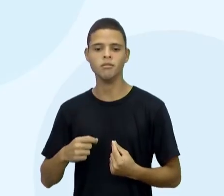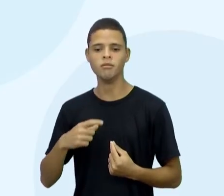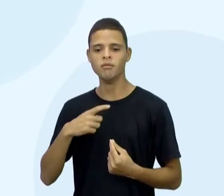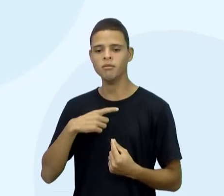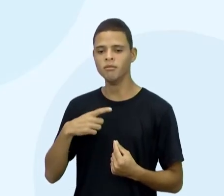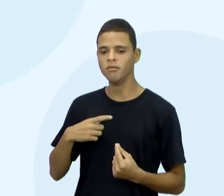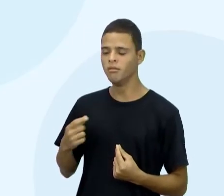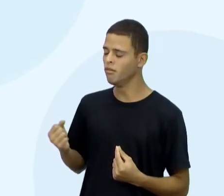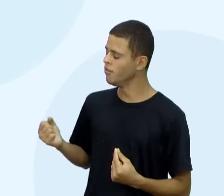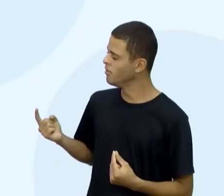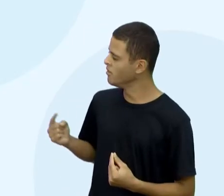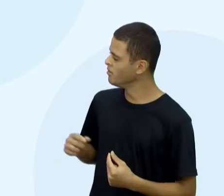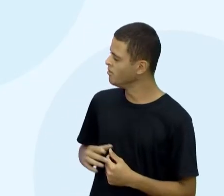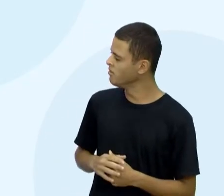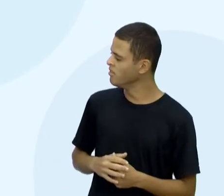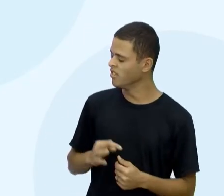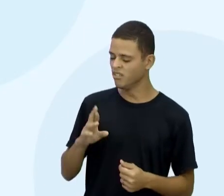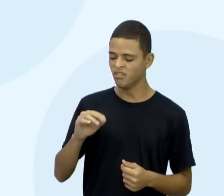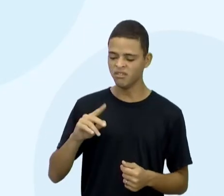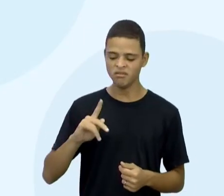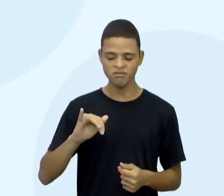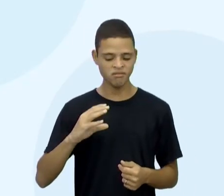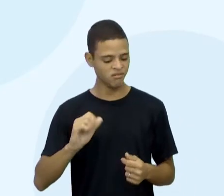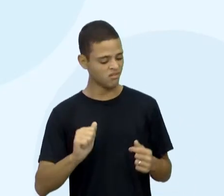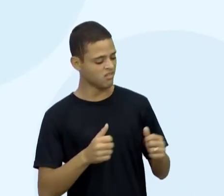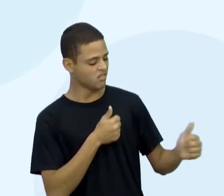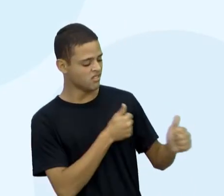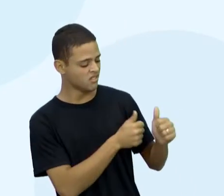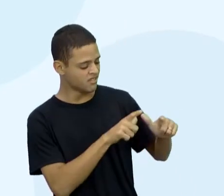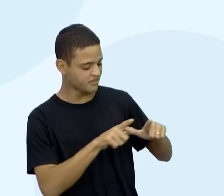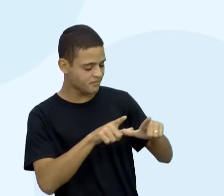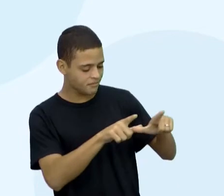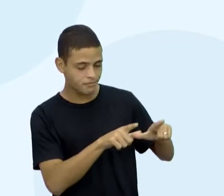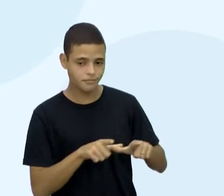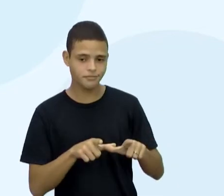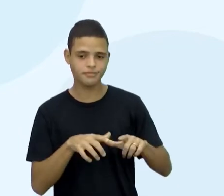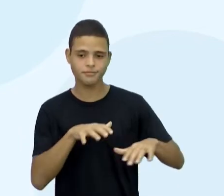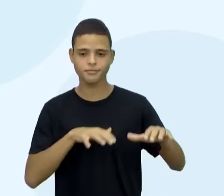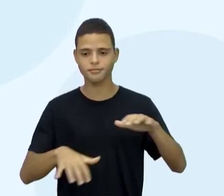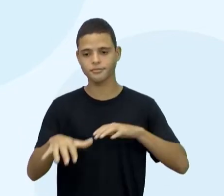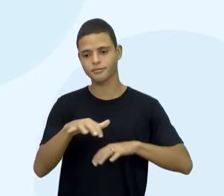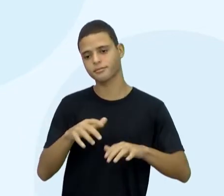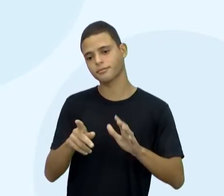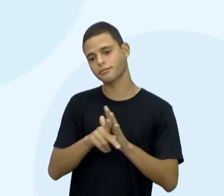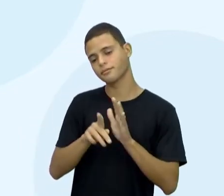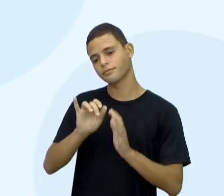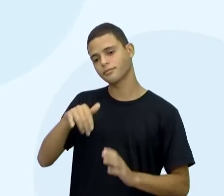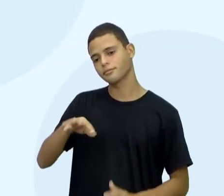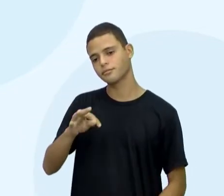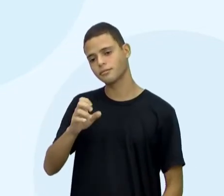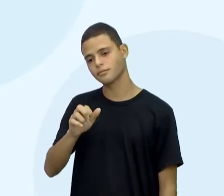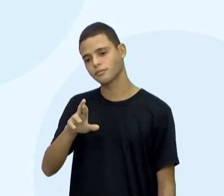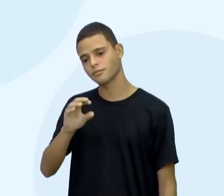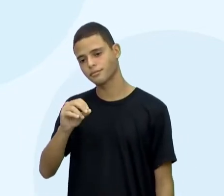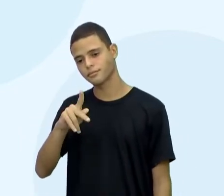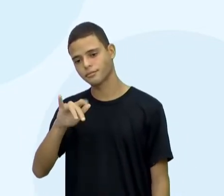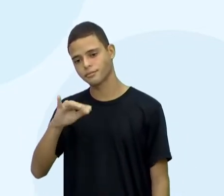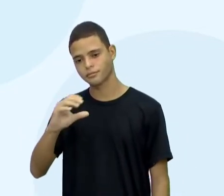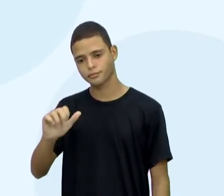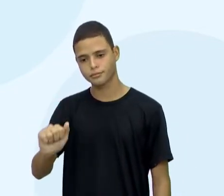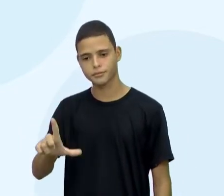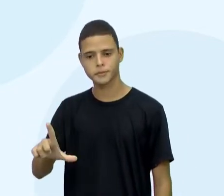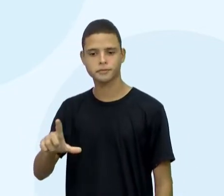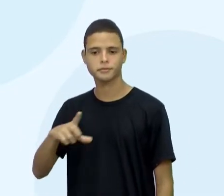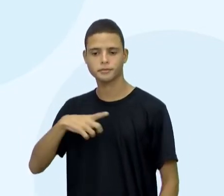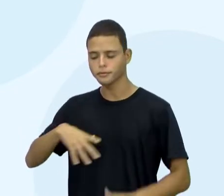climas tropicais que estão próximos aí dos trópicos, né, nessa região que nós chamamos de zona intertropical. A subtropical, né, que